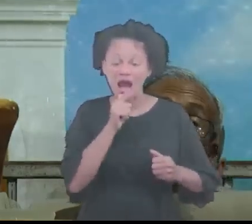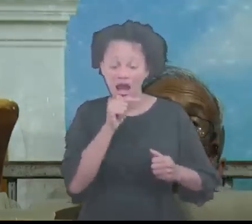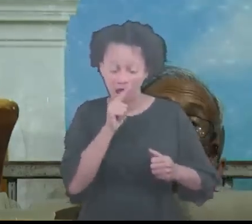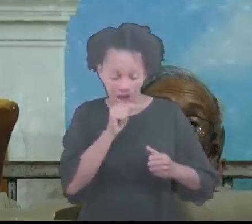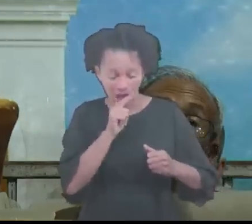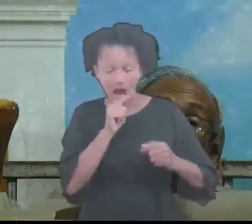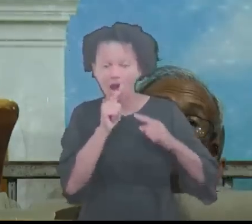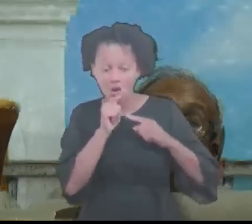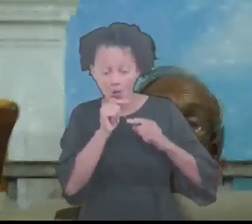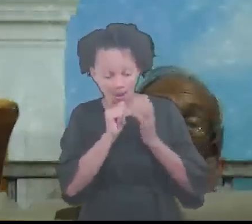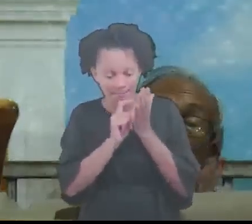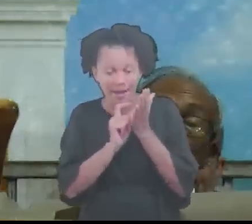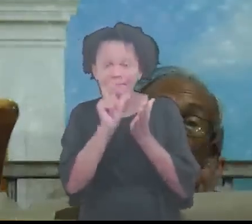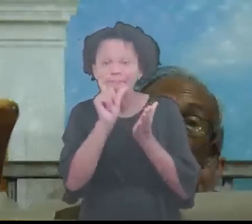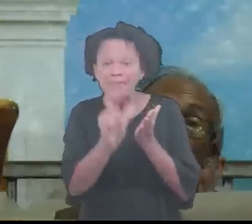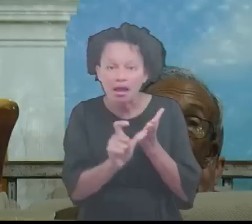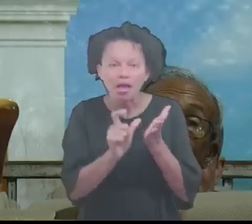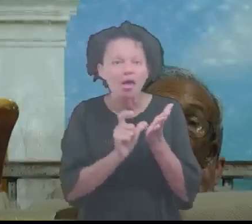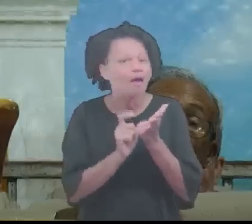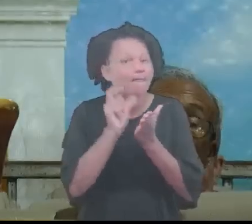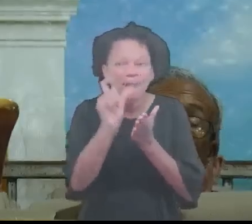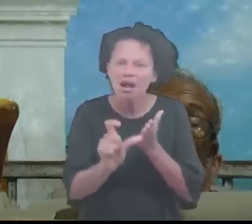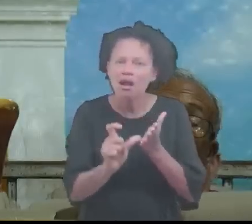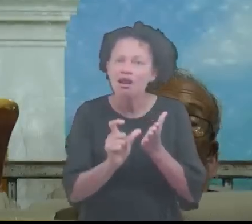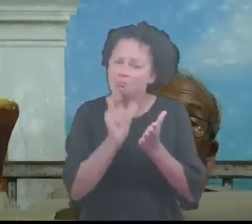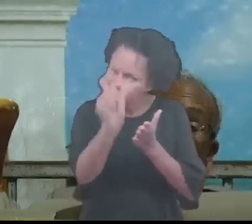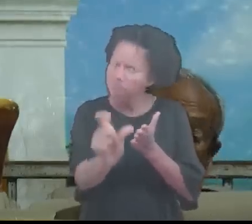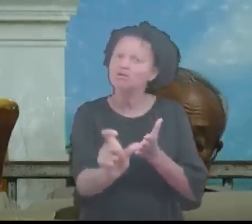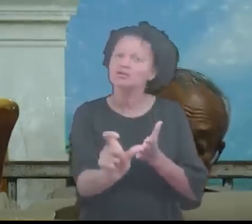pela... palavra. Pela palavra.